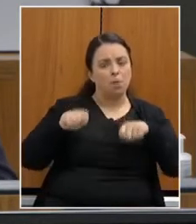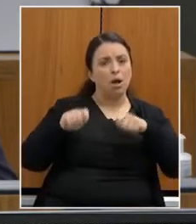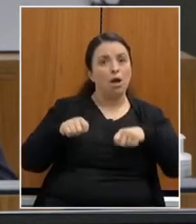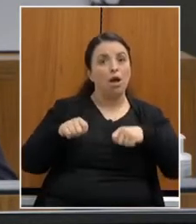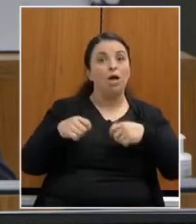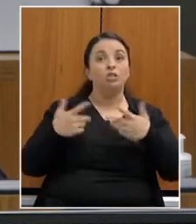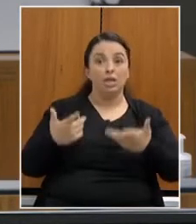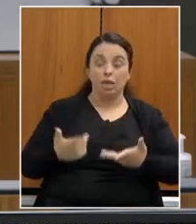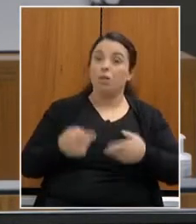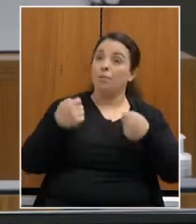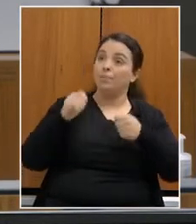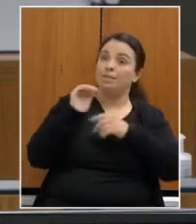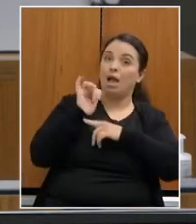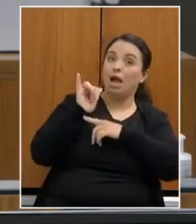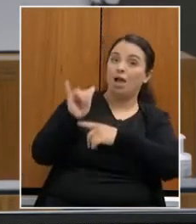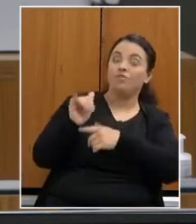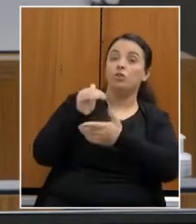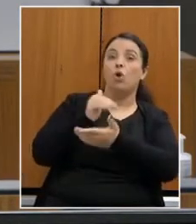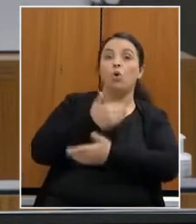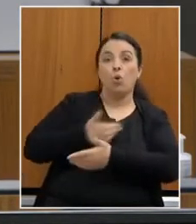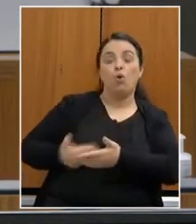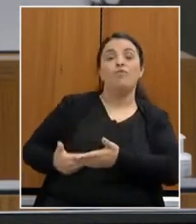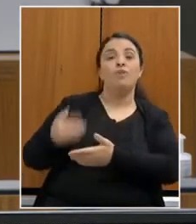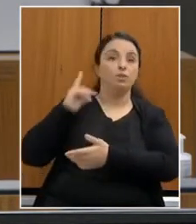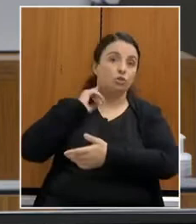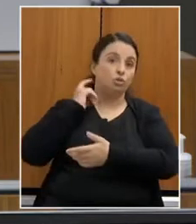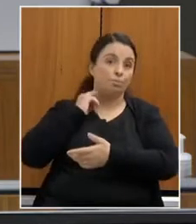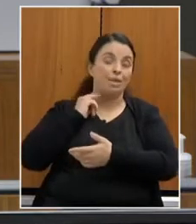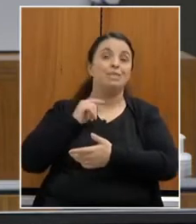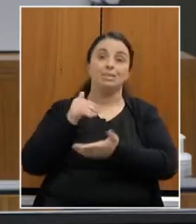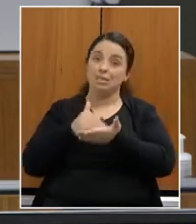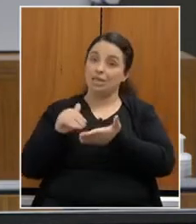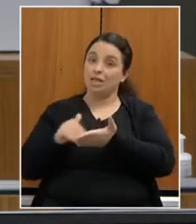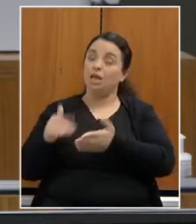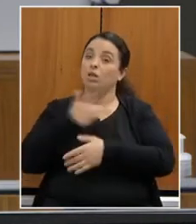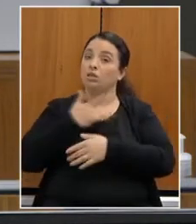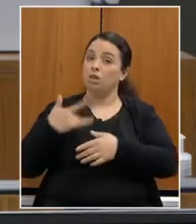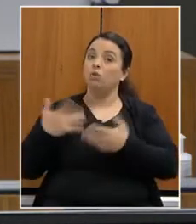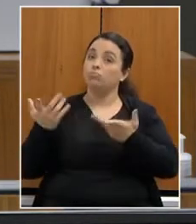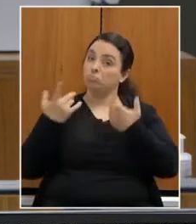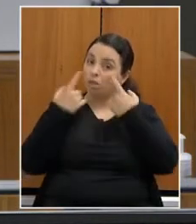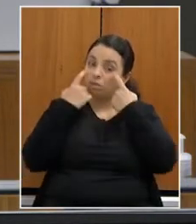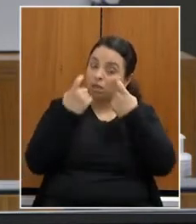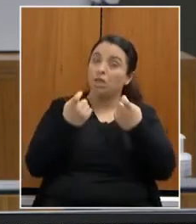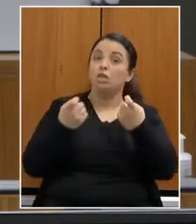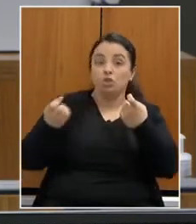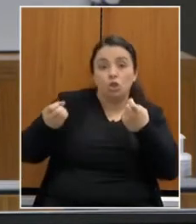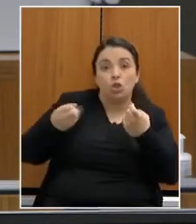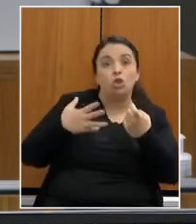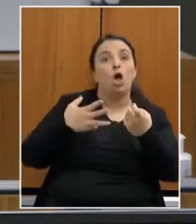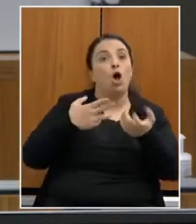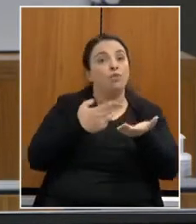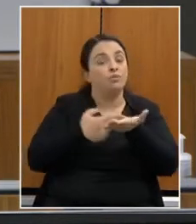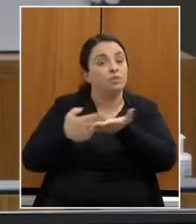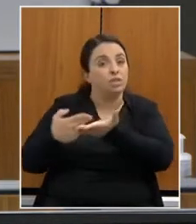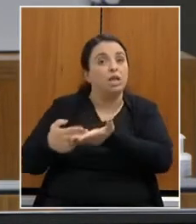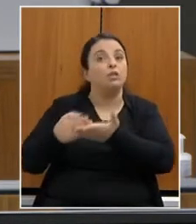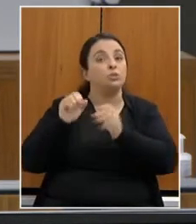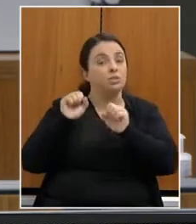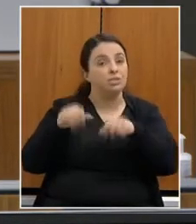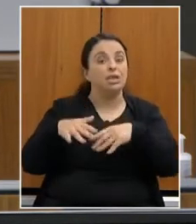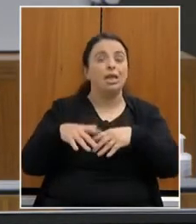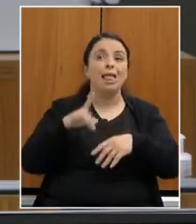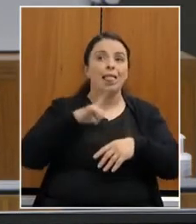secretaria de saúde tem interesse em abrir leitos ainda mesmo com uma uma queda de número de pacientes aguardando o leito